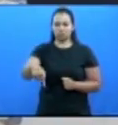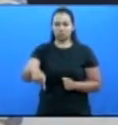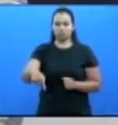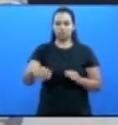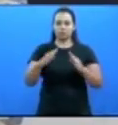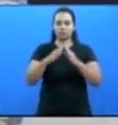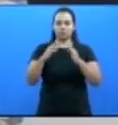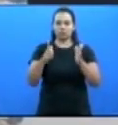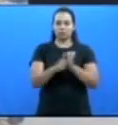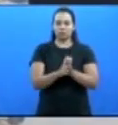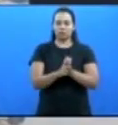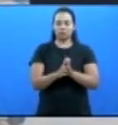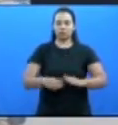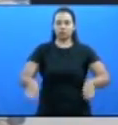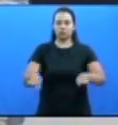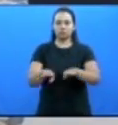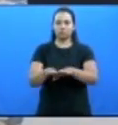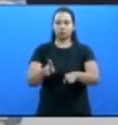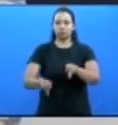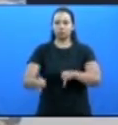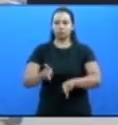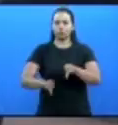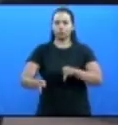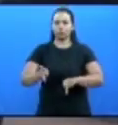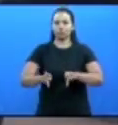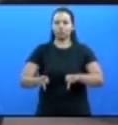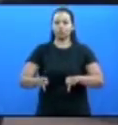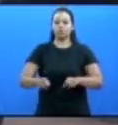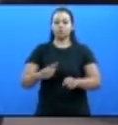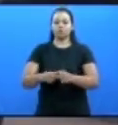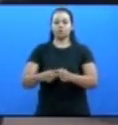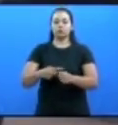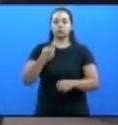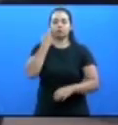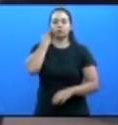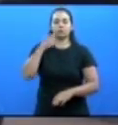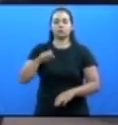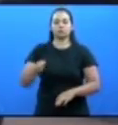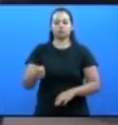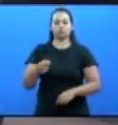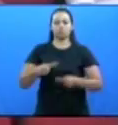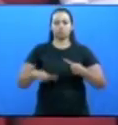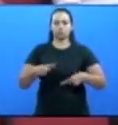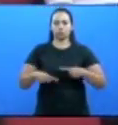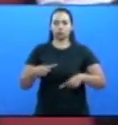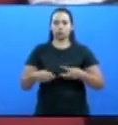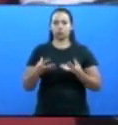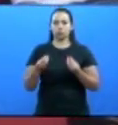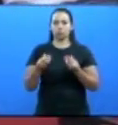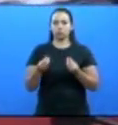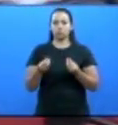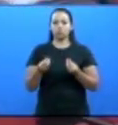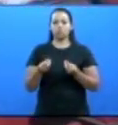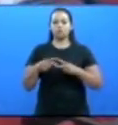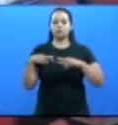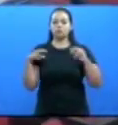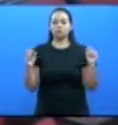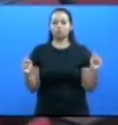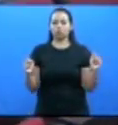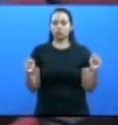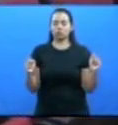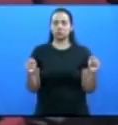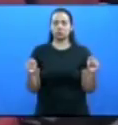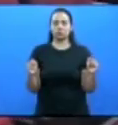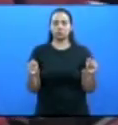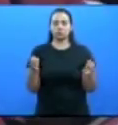a presença da comunidade também, onde foi discutido vários assuntos sobre o orçamento e